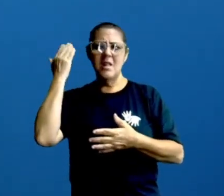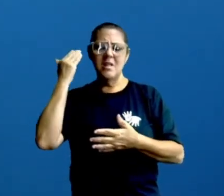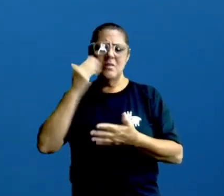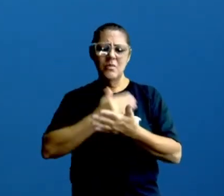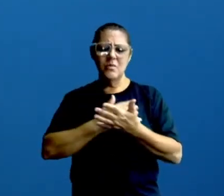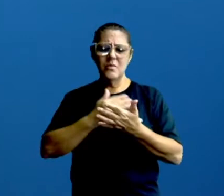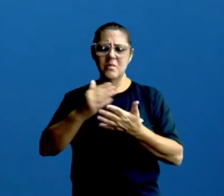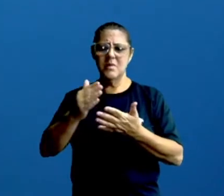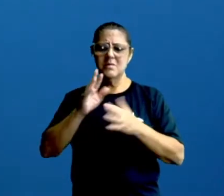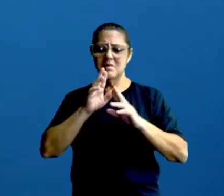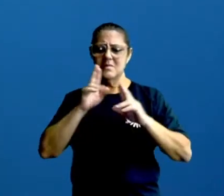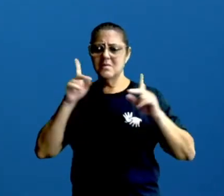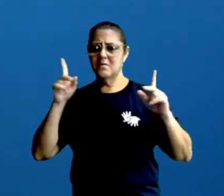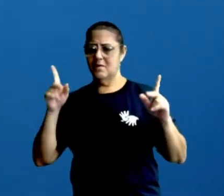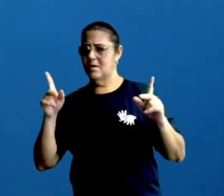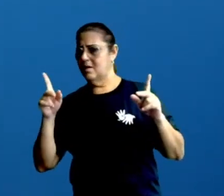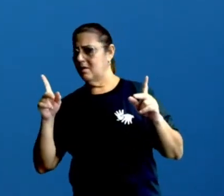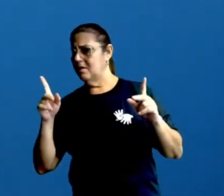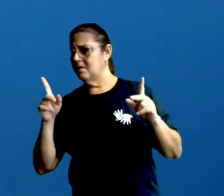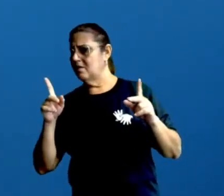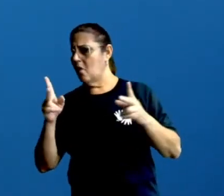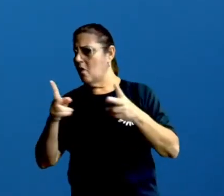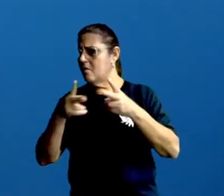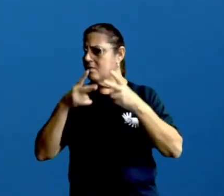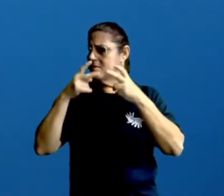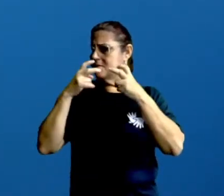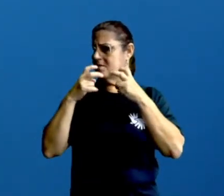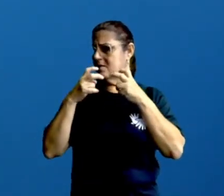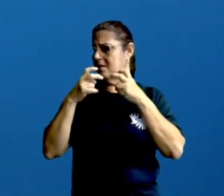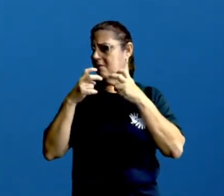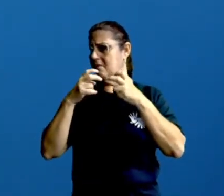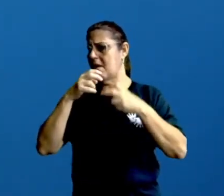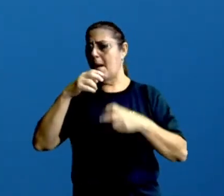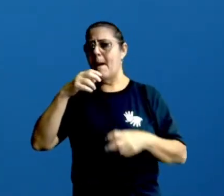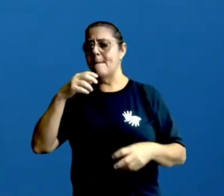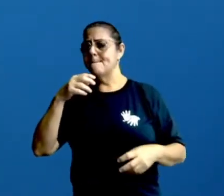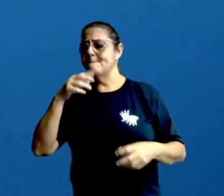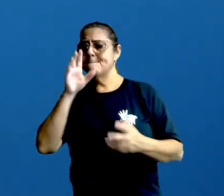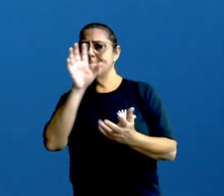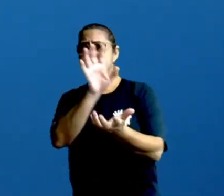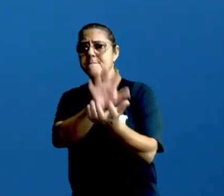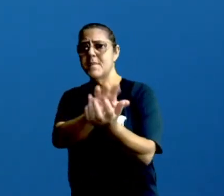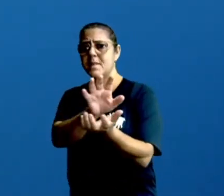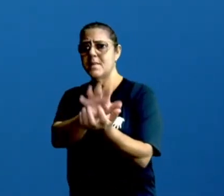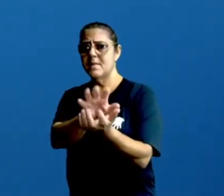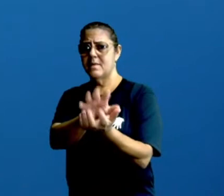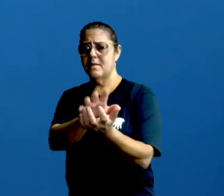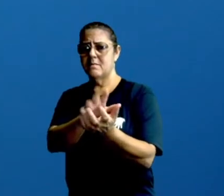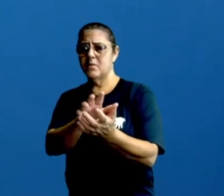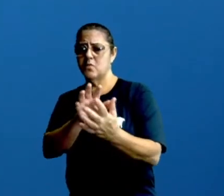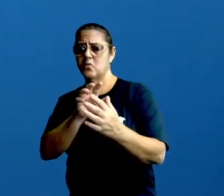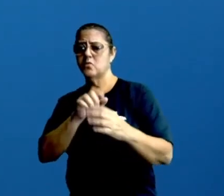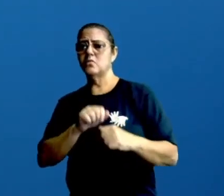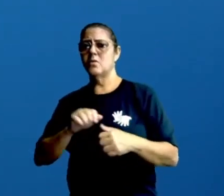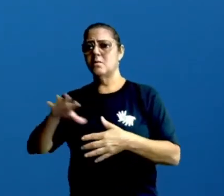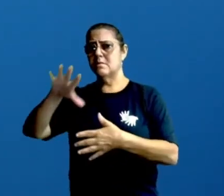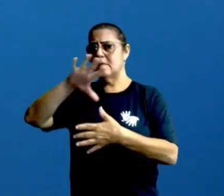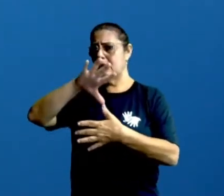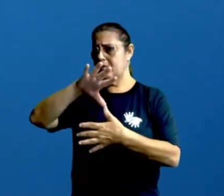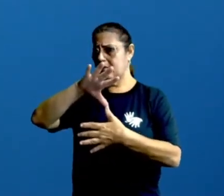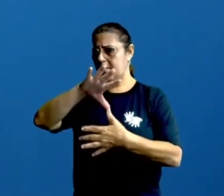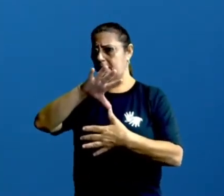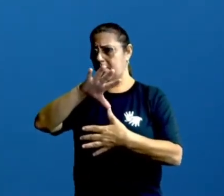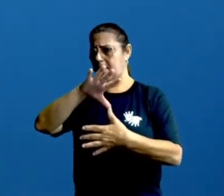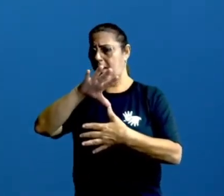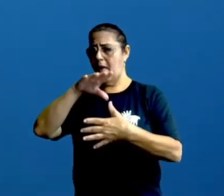Percebam como era diferente, ó. Se vocês observarem, Pernambuco, a área que compreende o estado de Pernambuco e